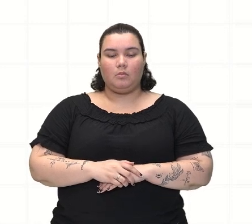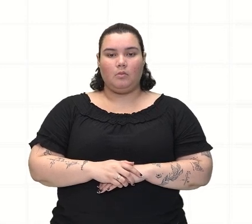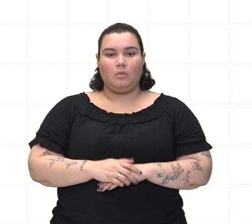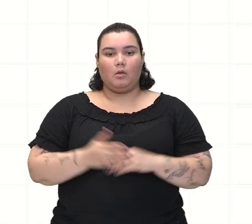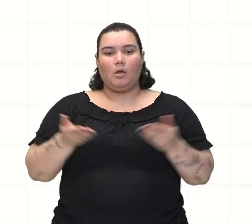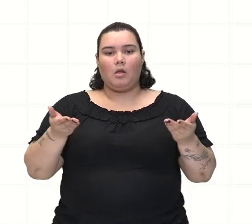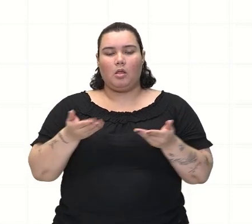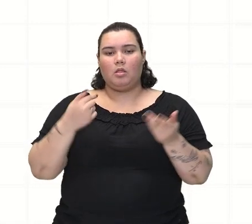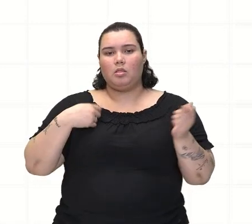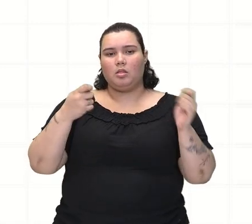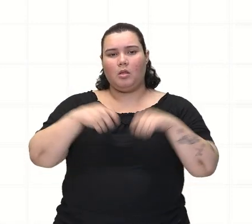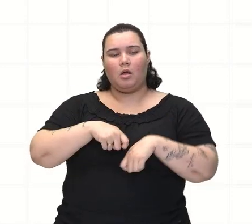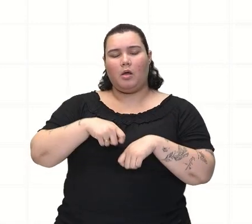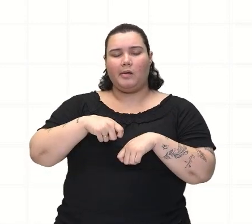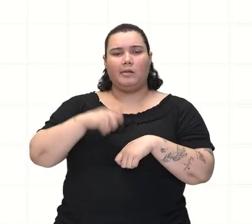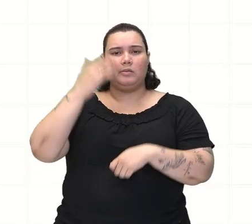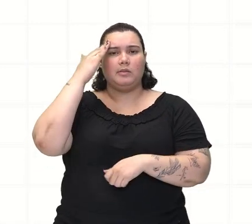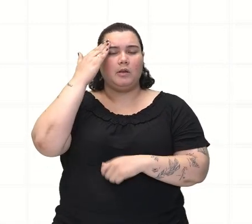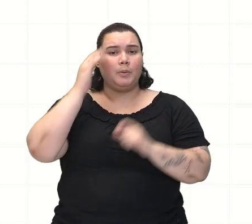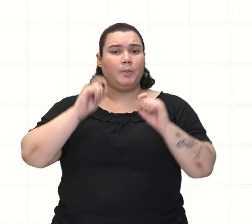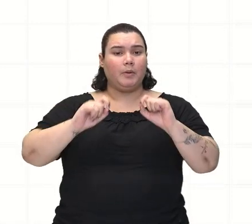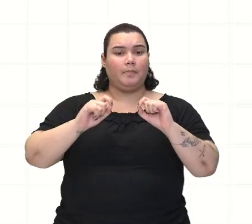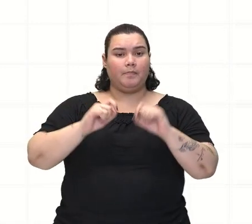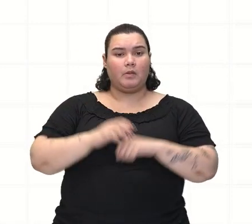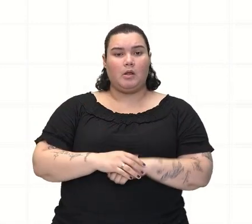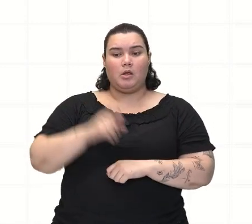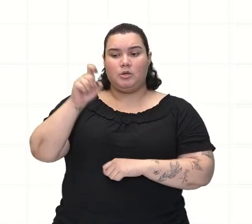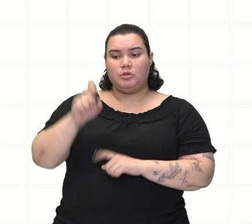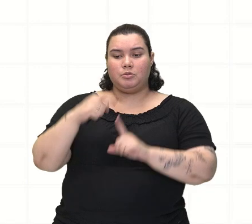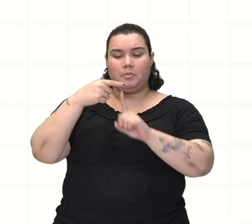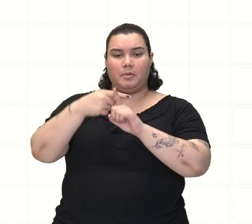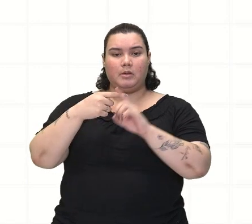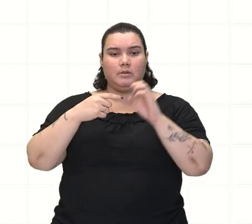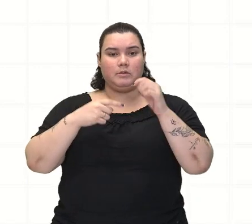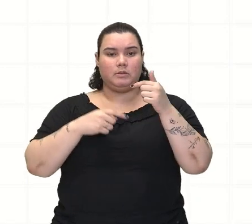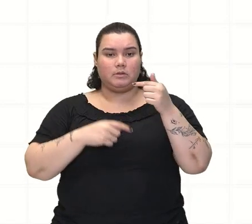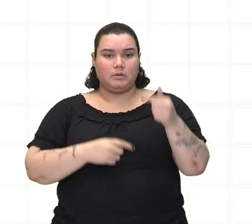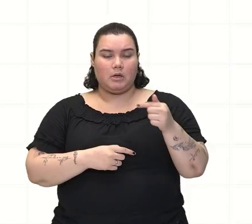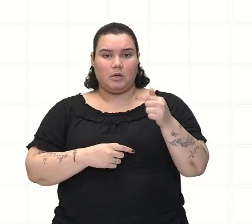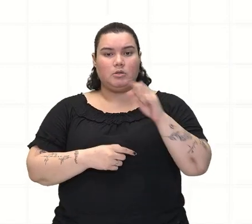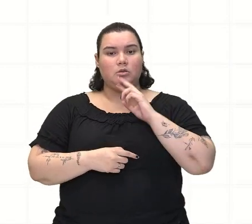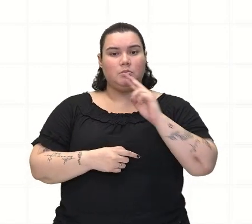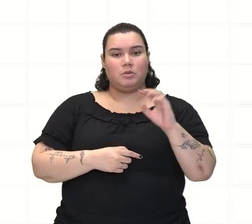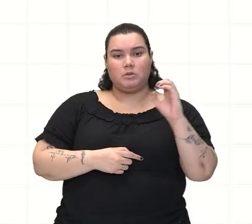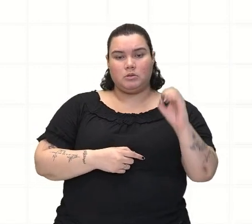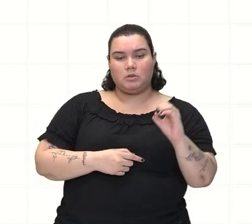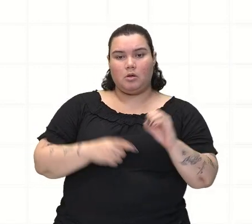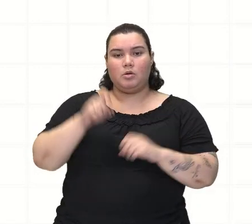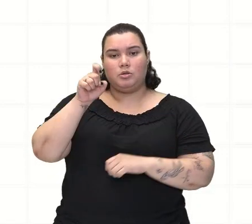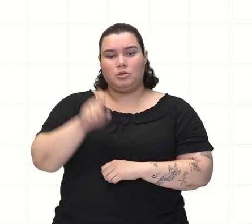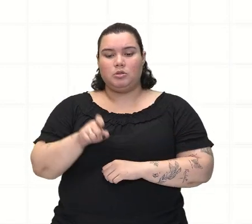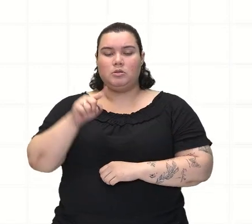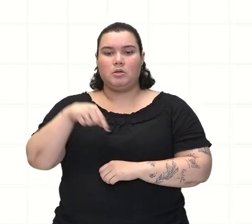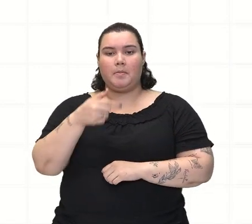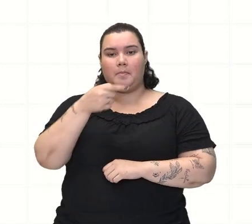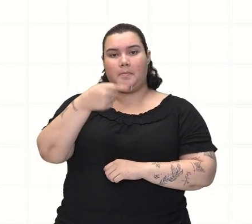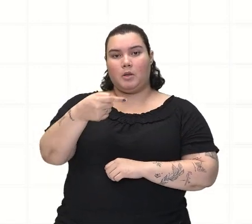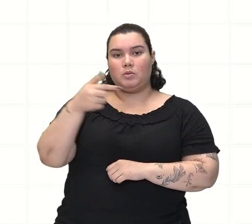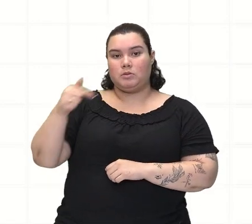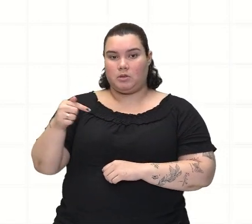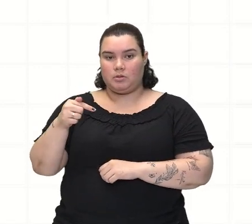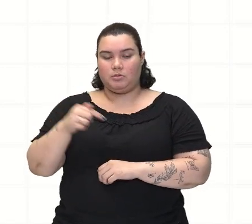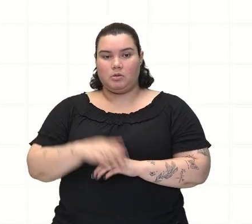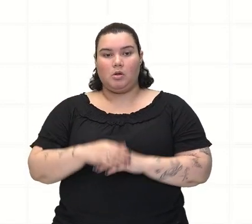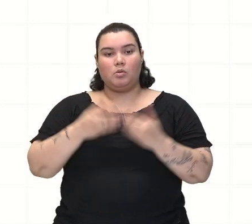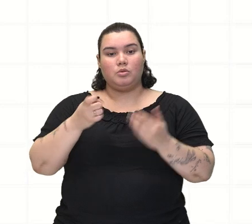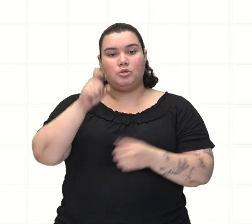posso concluir o seguinte, que x mais 7 igual a 0, x é igual a menos 7, e x menos 5 igual a